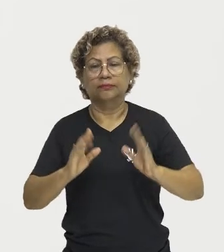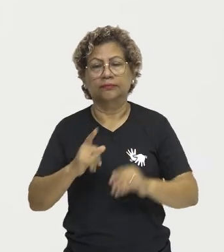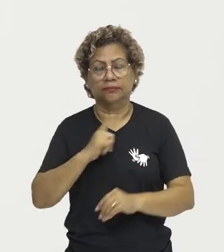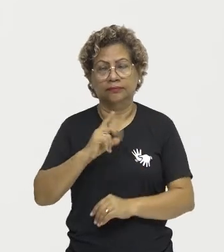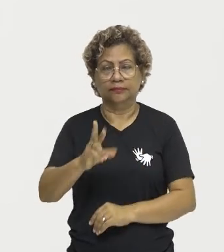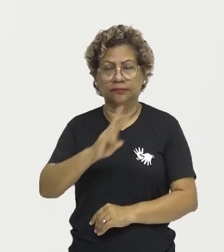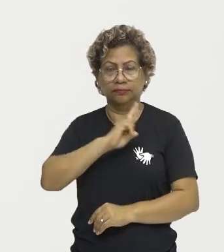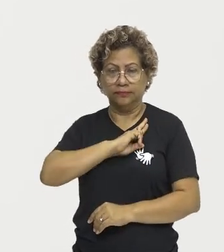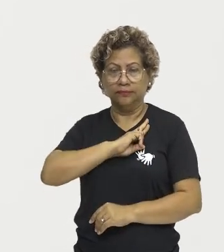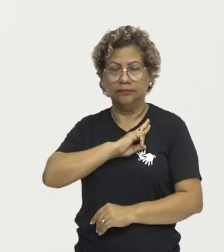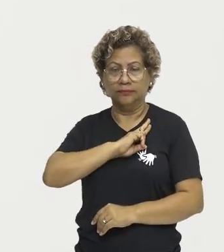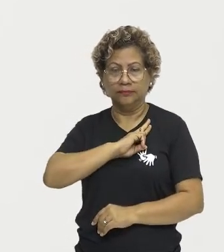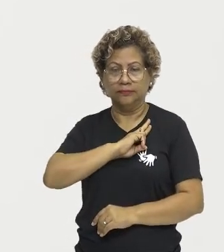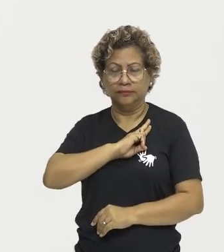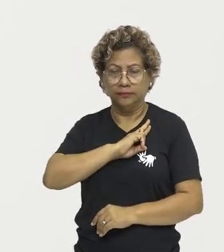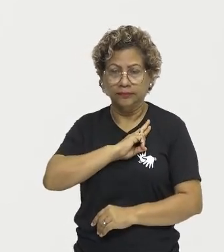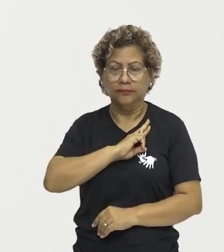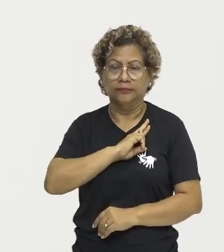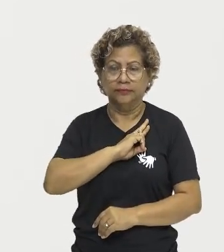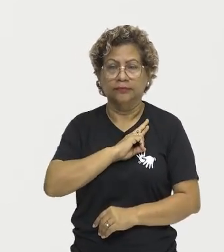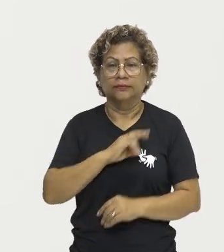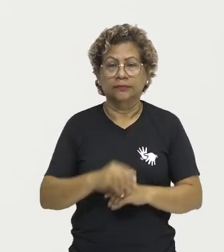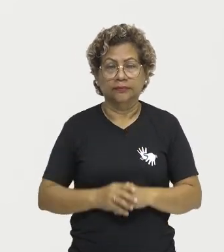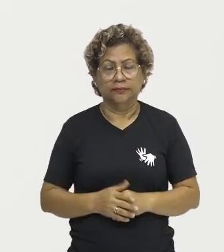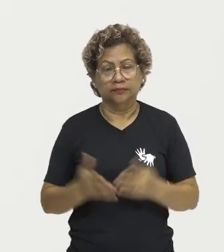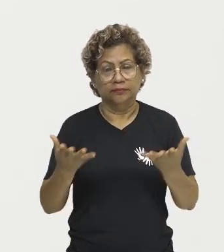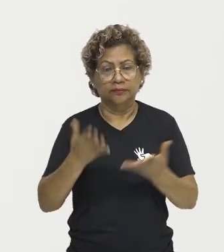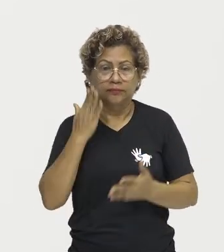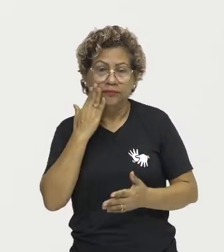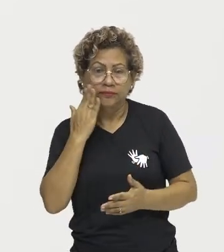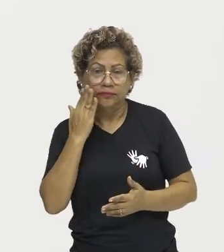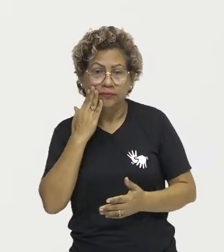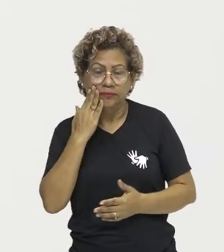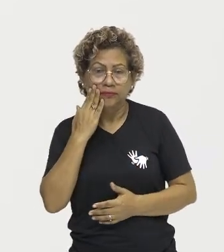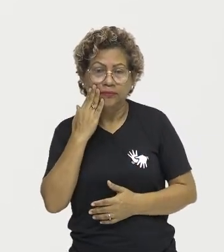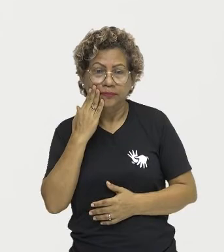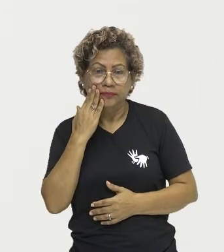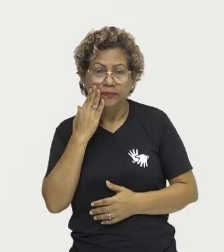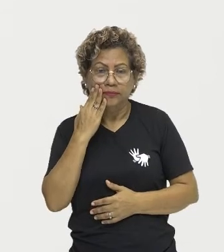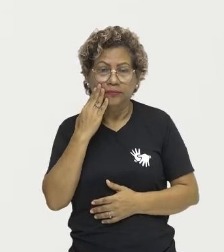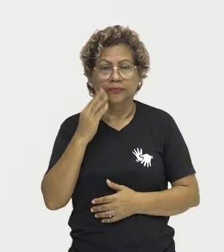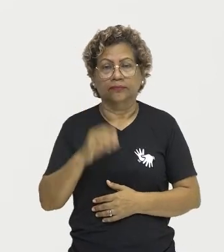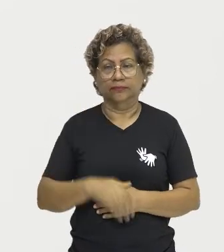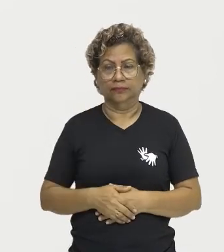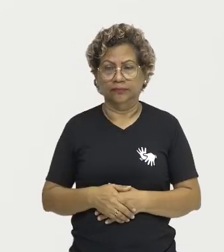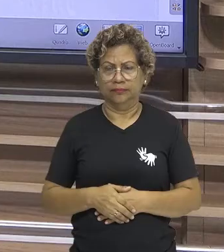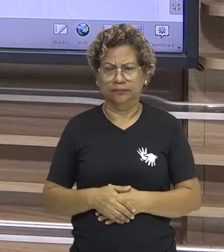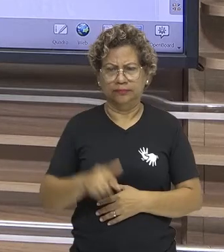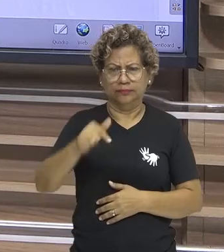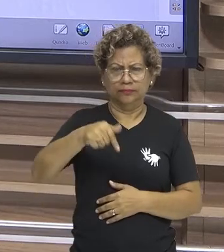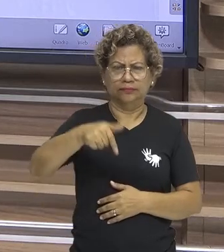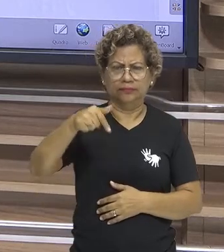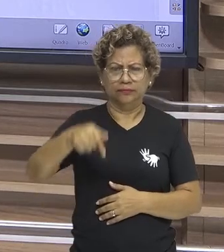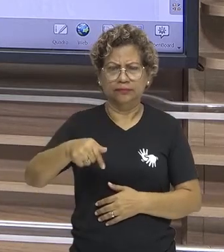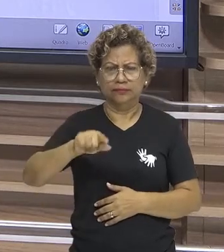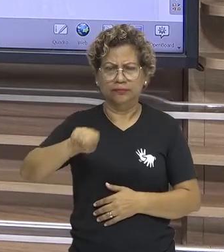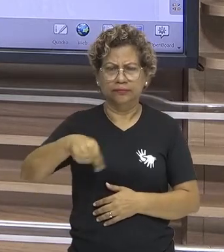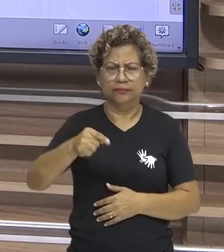77,5 graus Celsius. Muito bem, então não pensem assim, meu Deus, eu não entendi. Basta